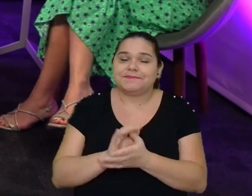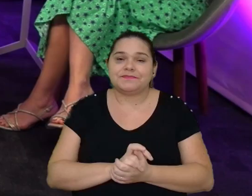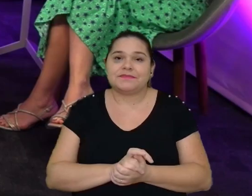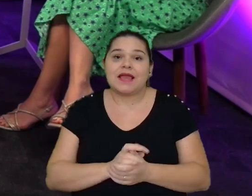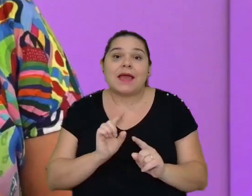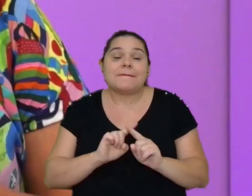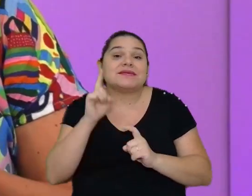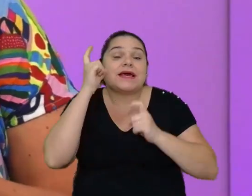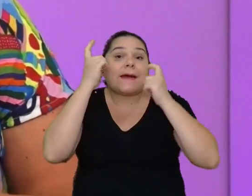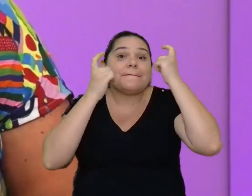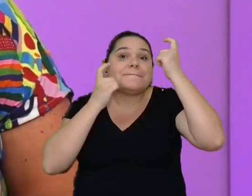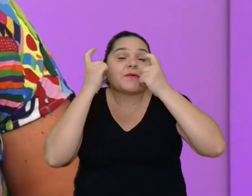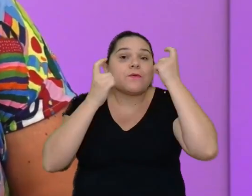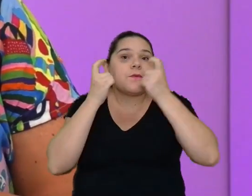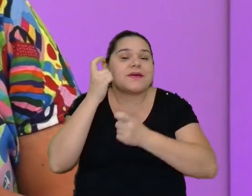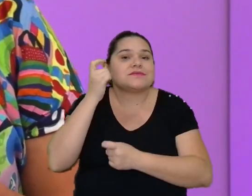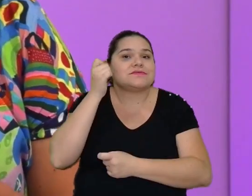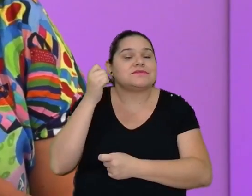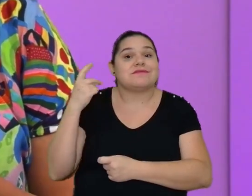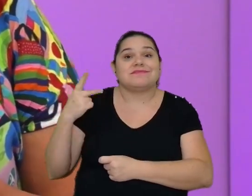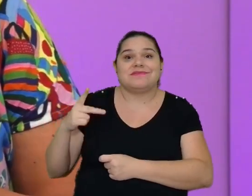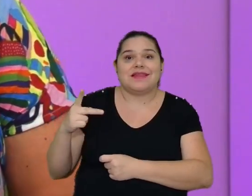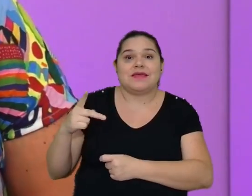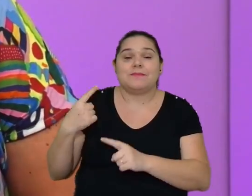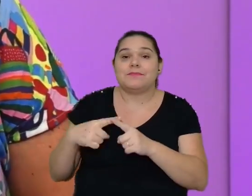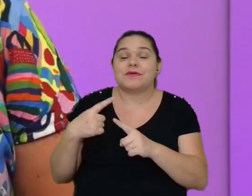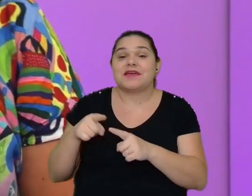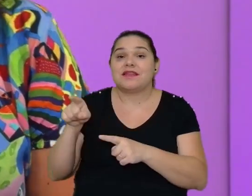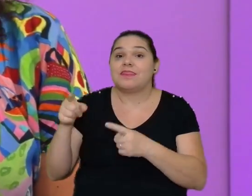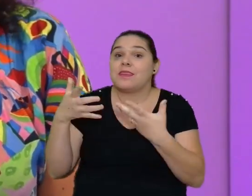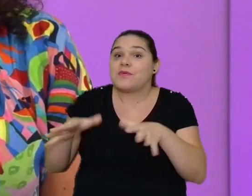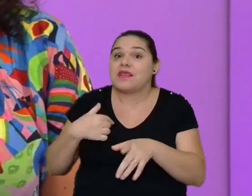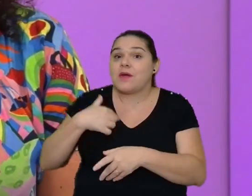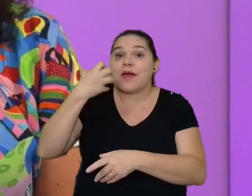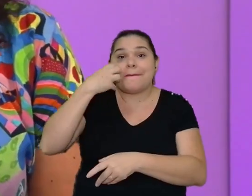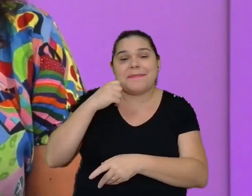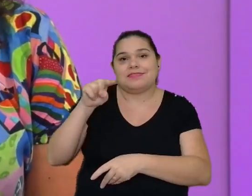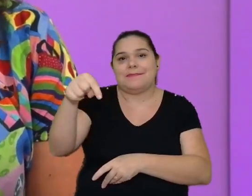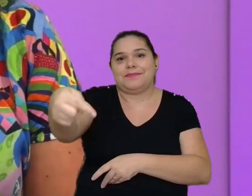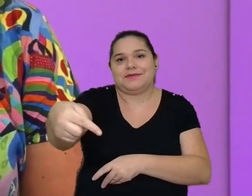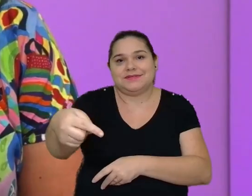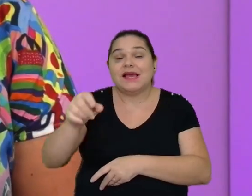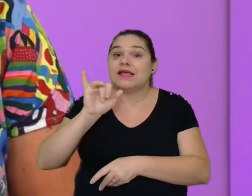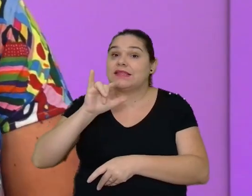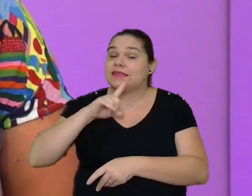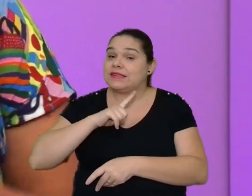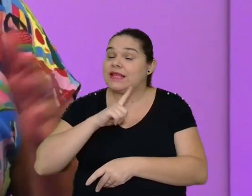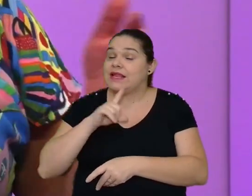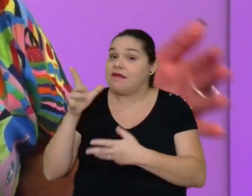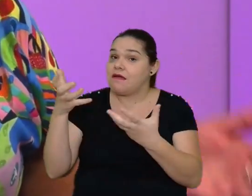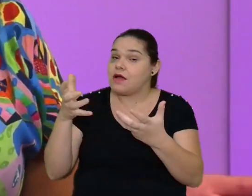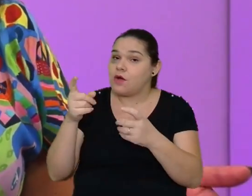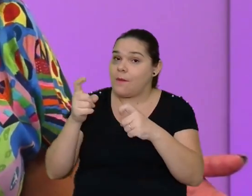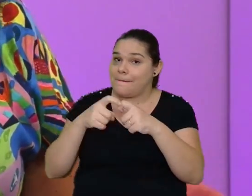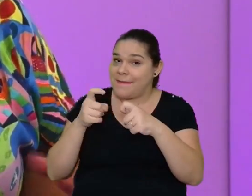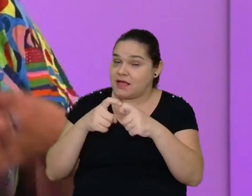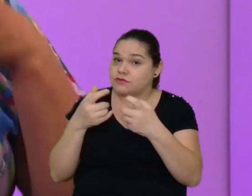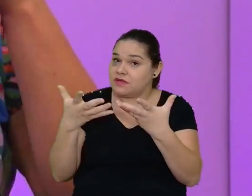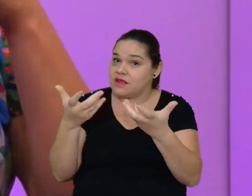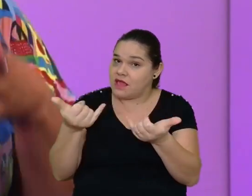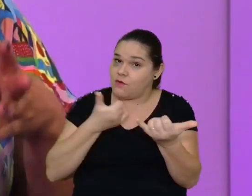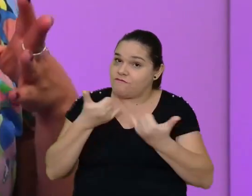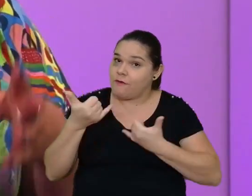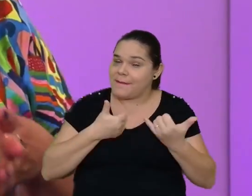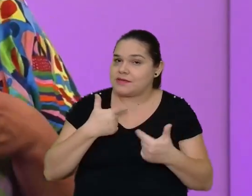preocupação dele de eu não me arrepender lá na frente. Sim. De eu ter esse conhecimento. Então, essa jornada, ela começa muito antes. Eu